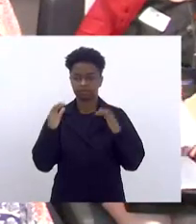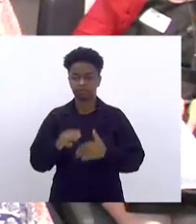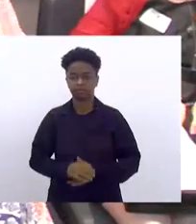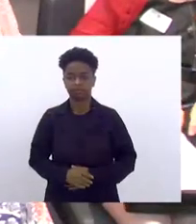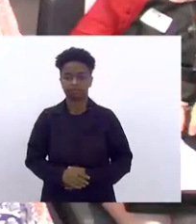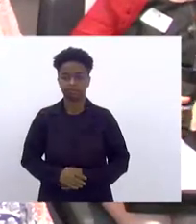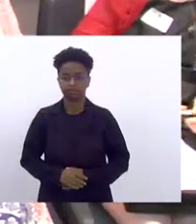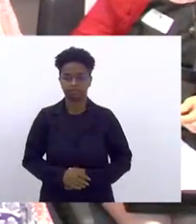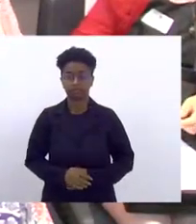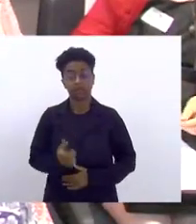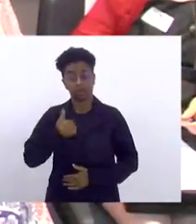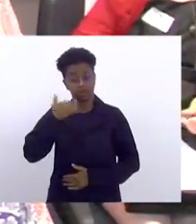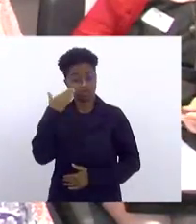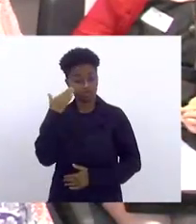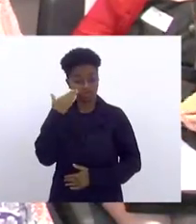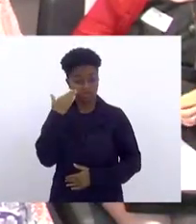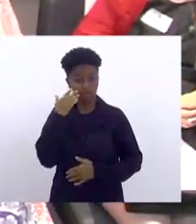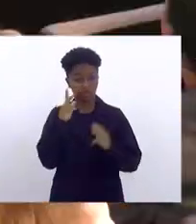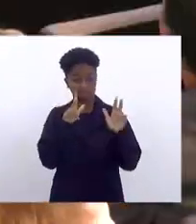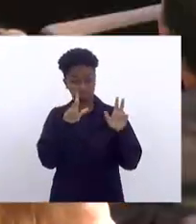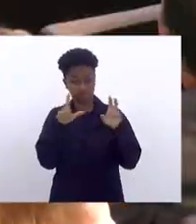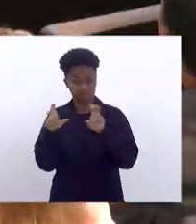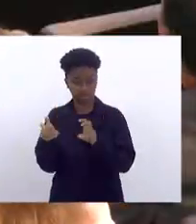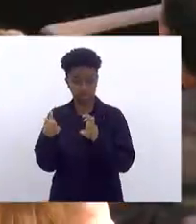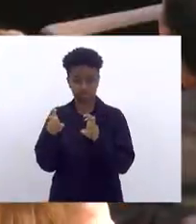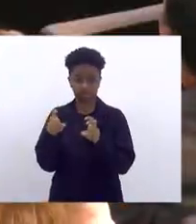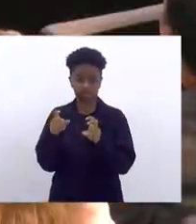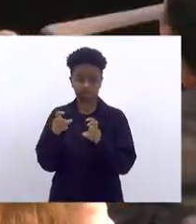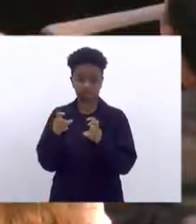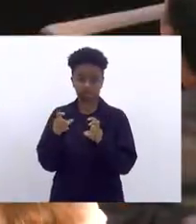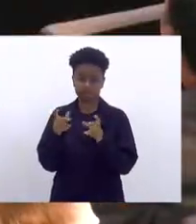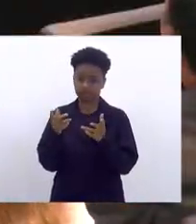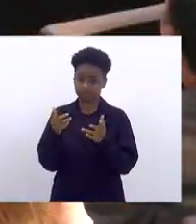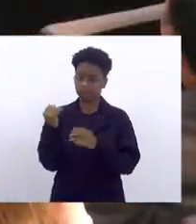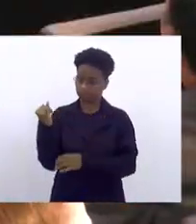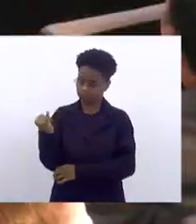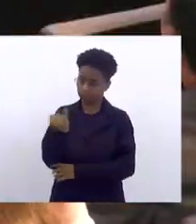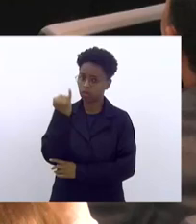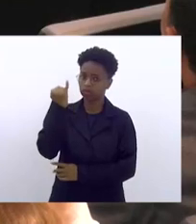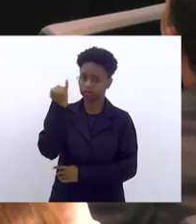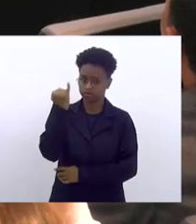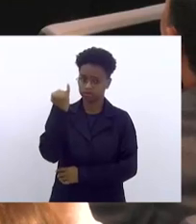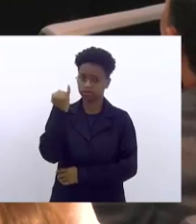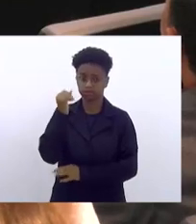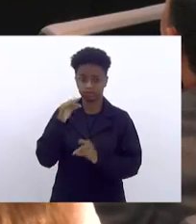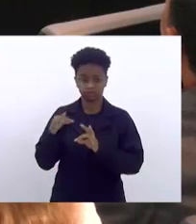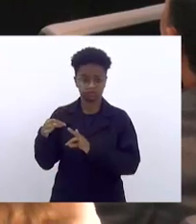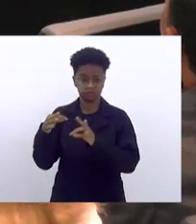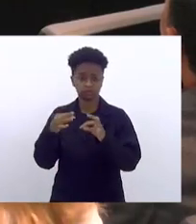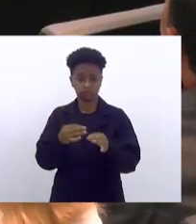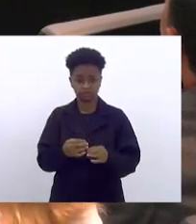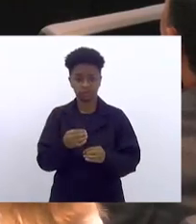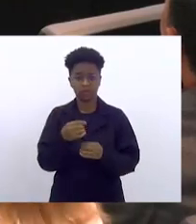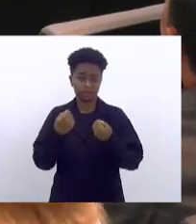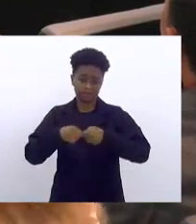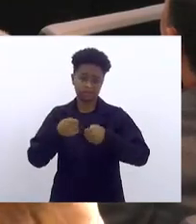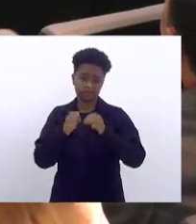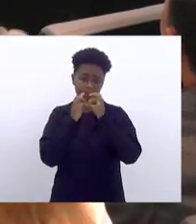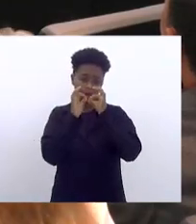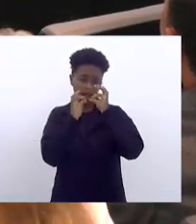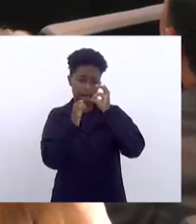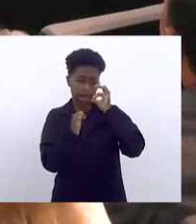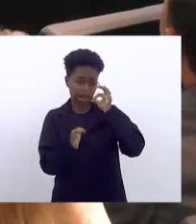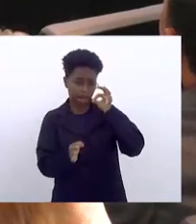eu sei que esse é um tema muito relevante que todos teriam precisariam de muito tempo estar